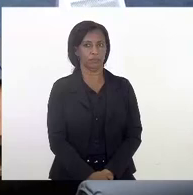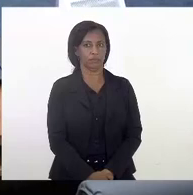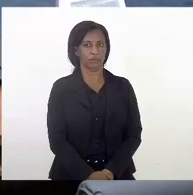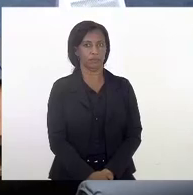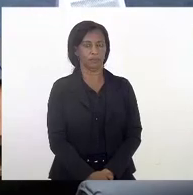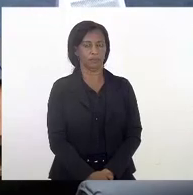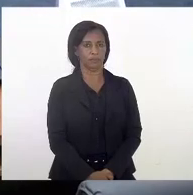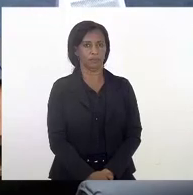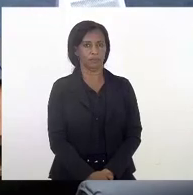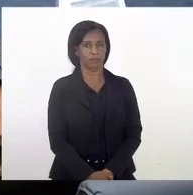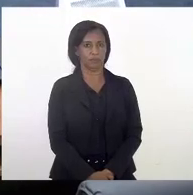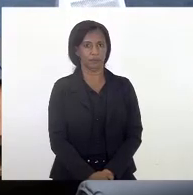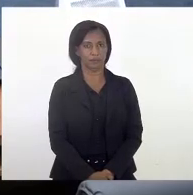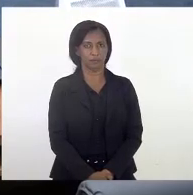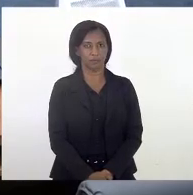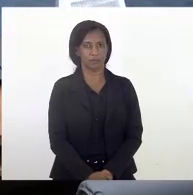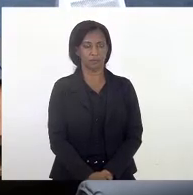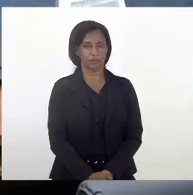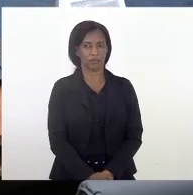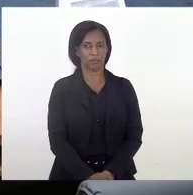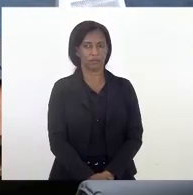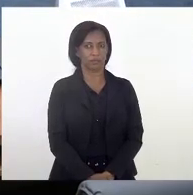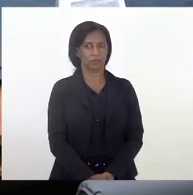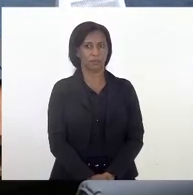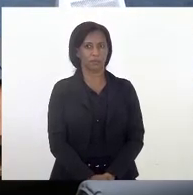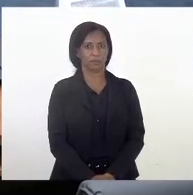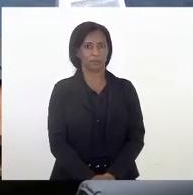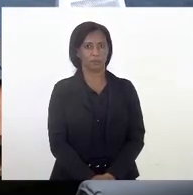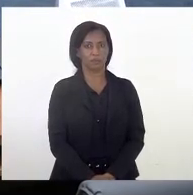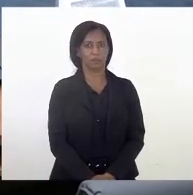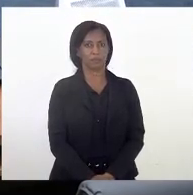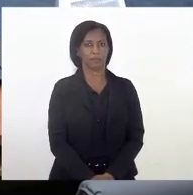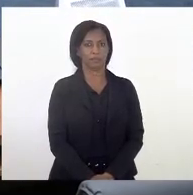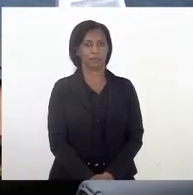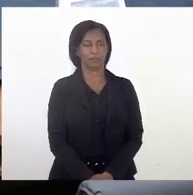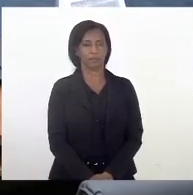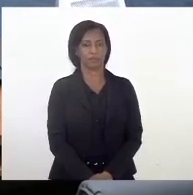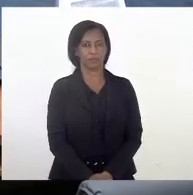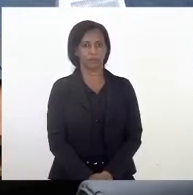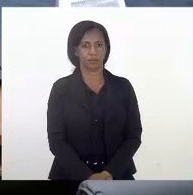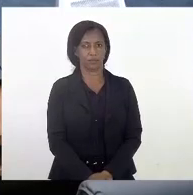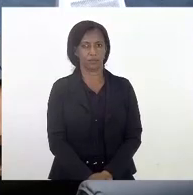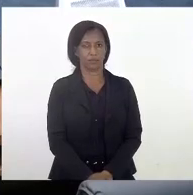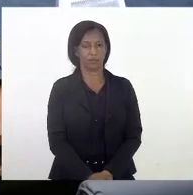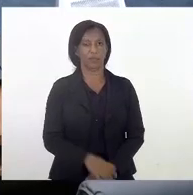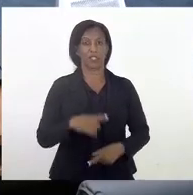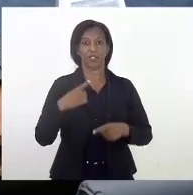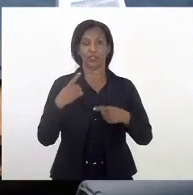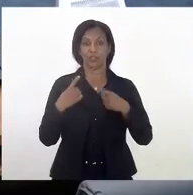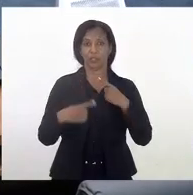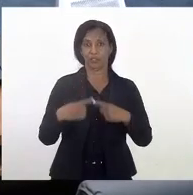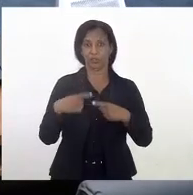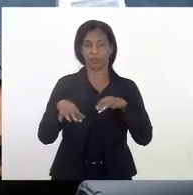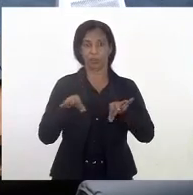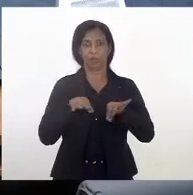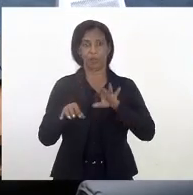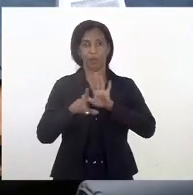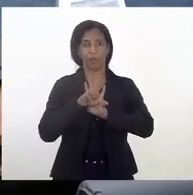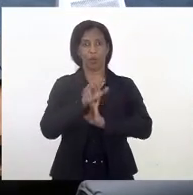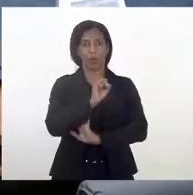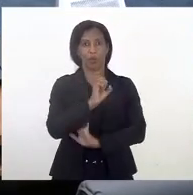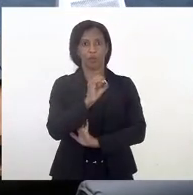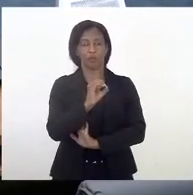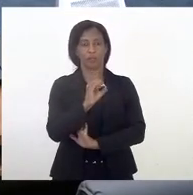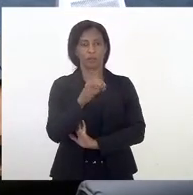E aí E aí e em discussão projeto de lei